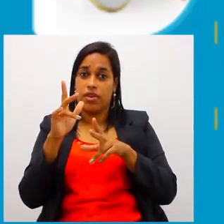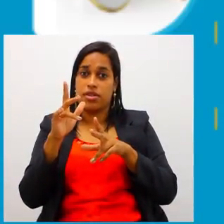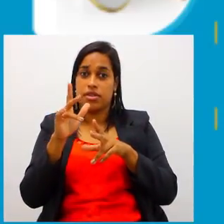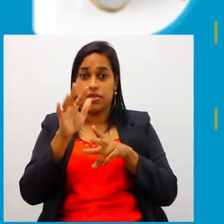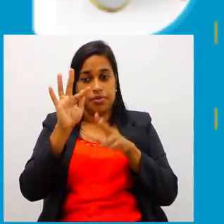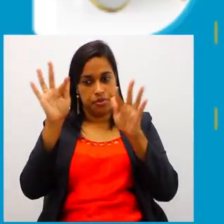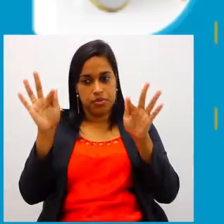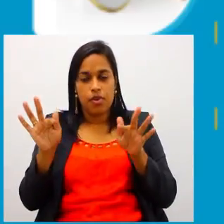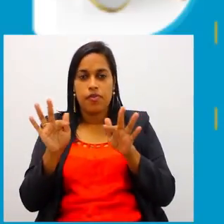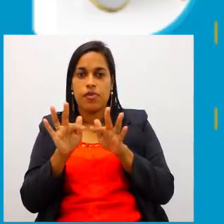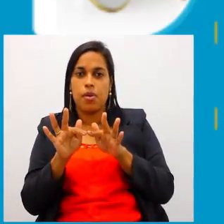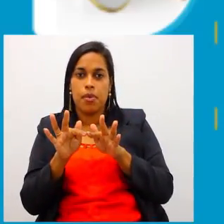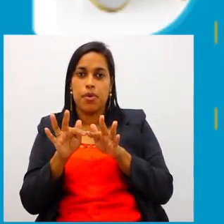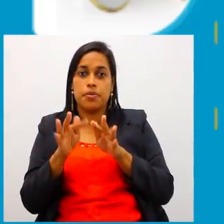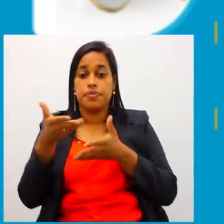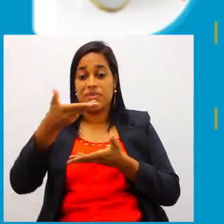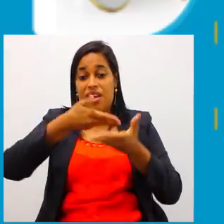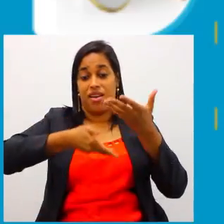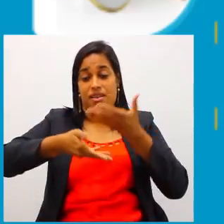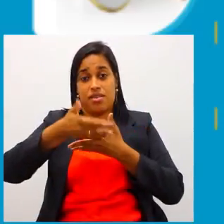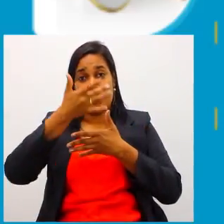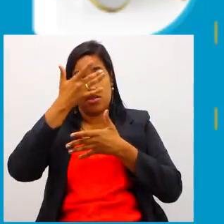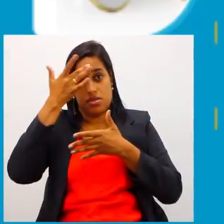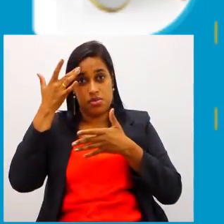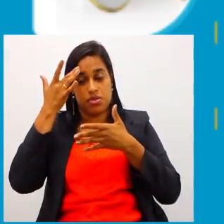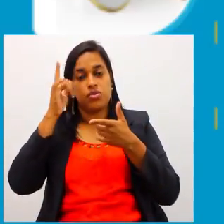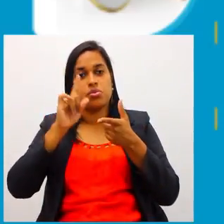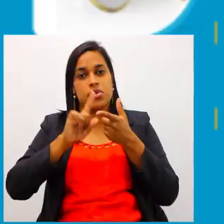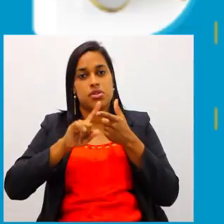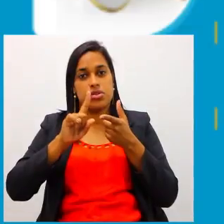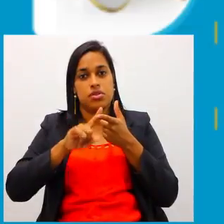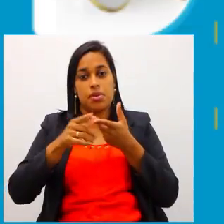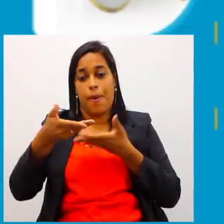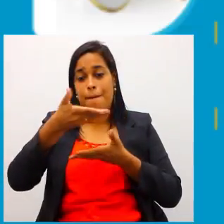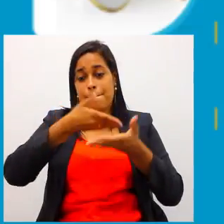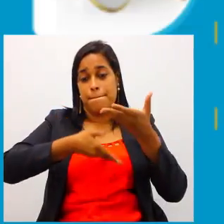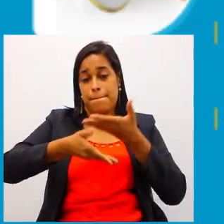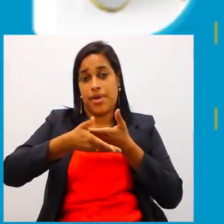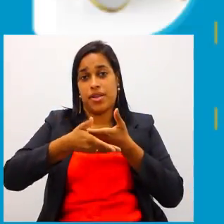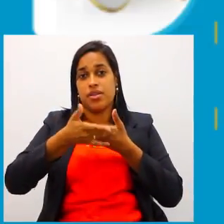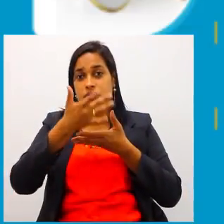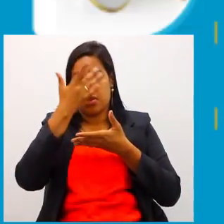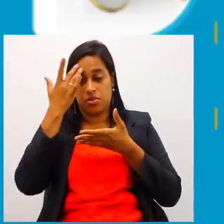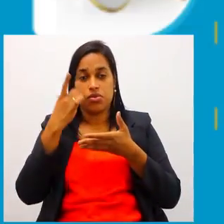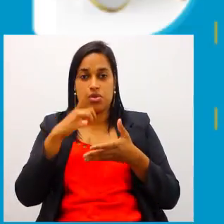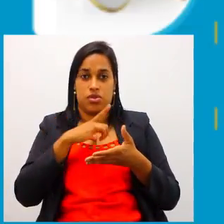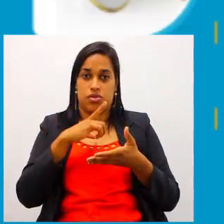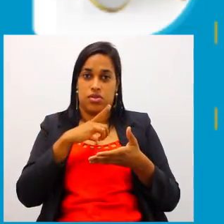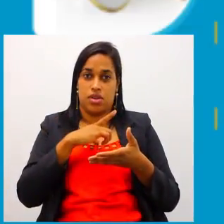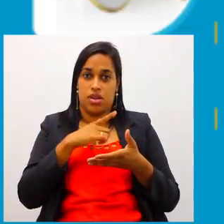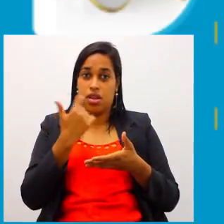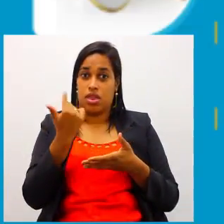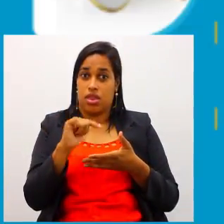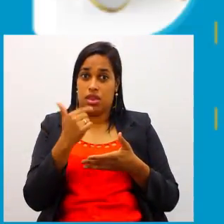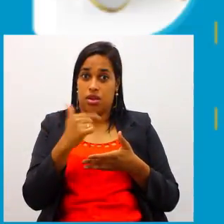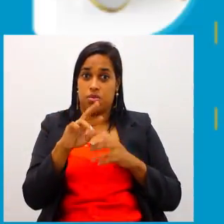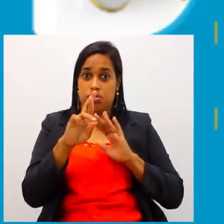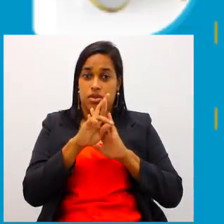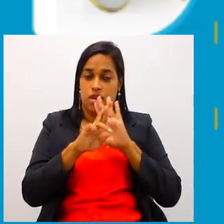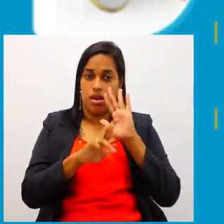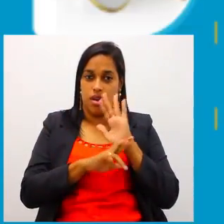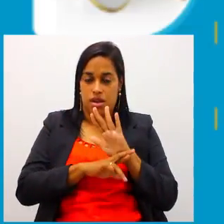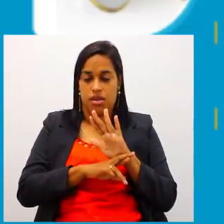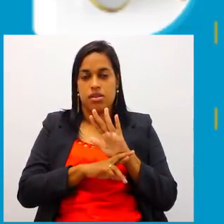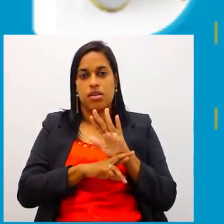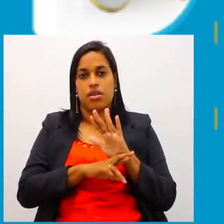da formal, ela está na relação das pessoas, nessa relação pessoal em que as pessoas estabelecem, né? Ela não tem a regra,